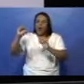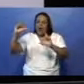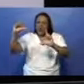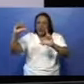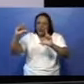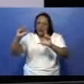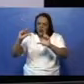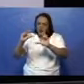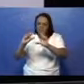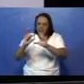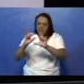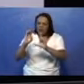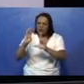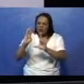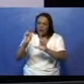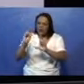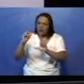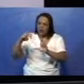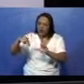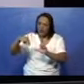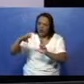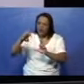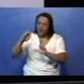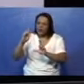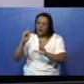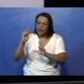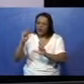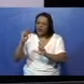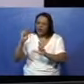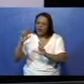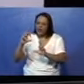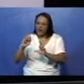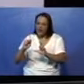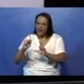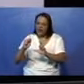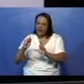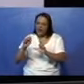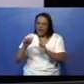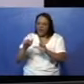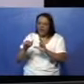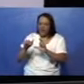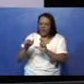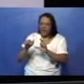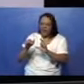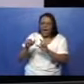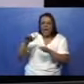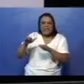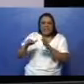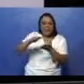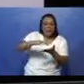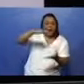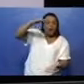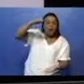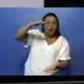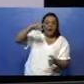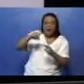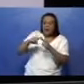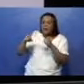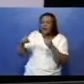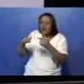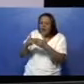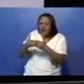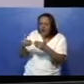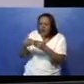às vezes aqui a boneca nem precisaria ser pequena poderia ser uma boneca maior ela gostou tanto da boneca né que era